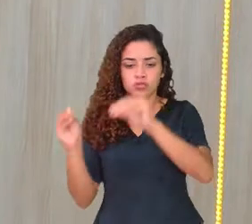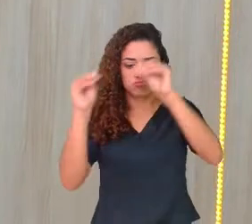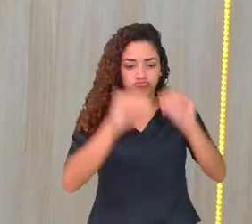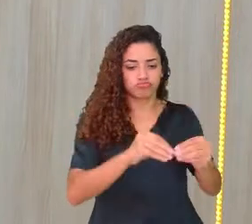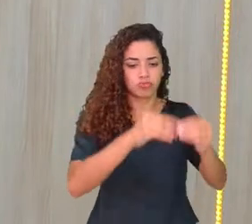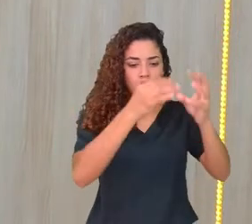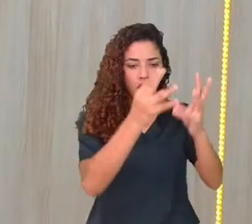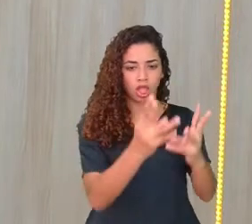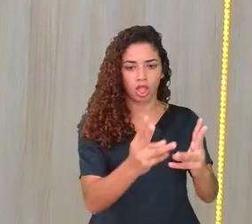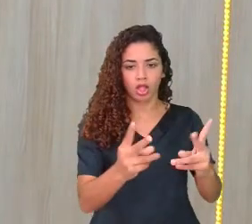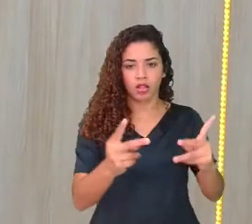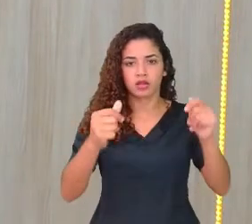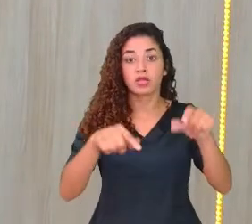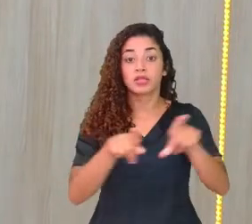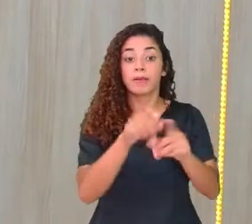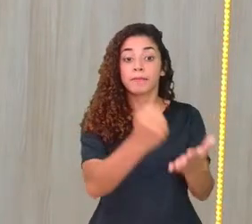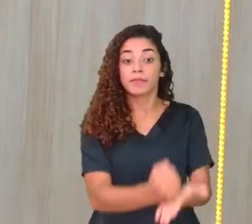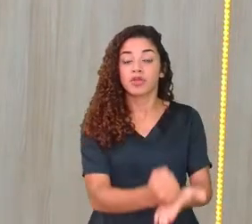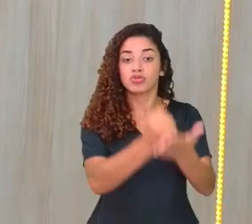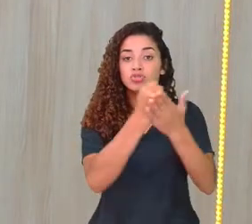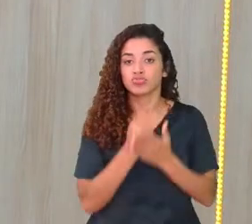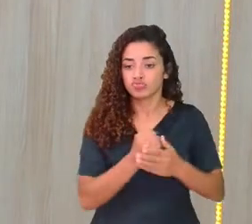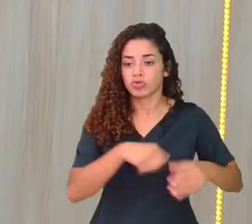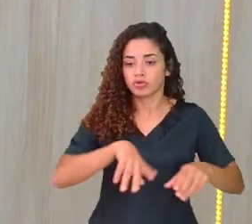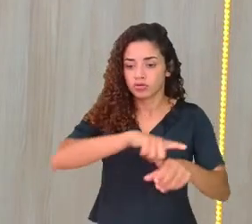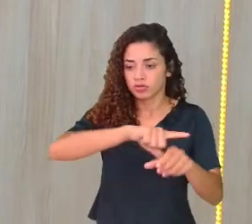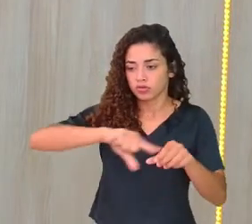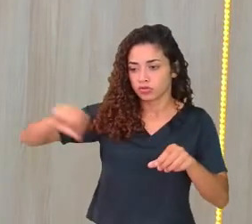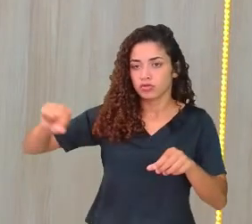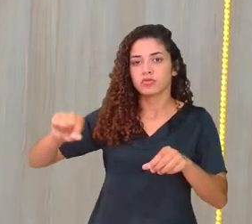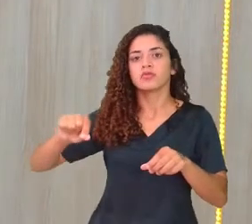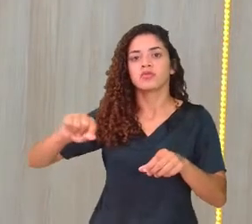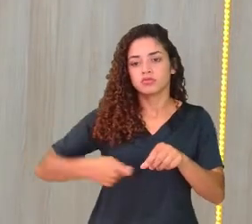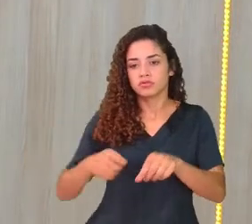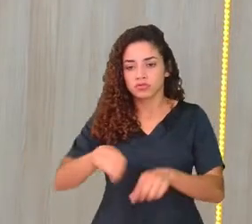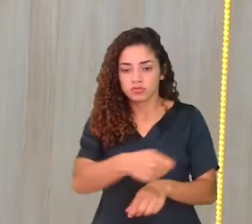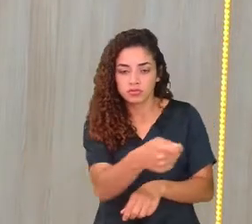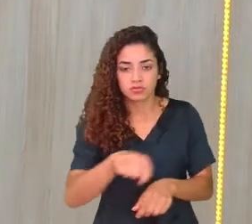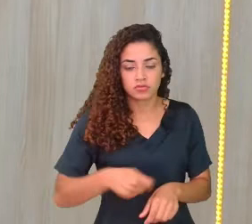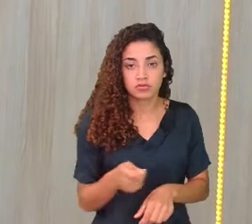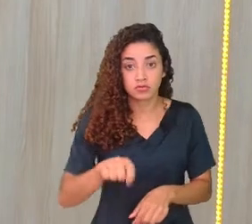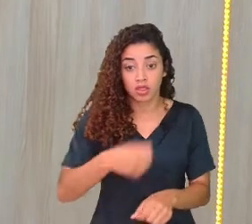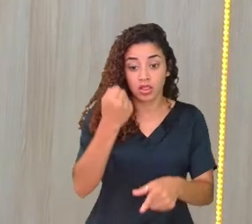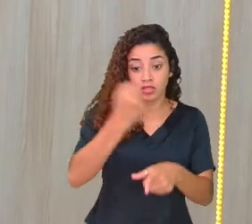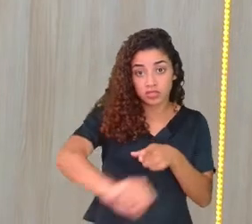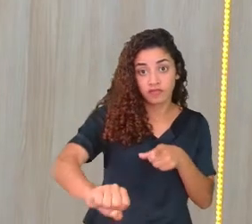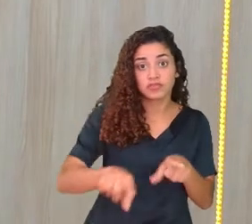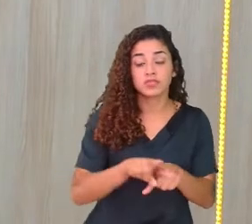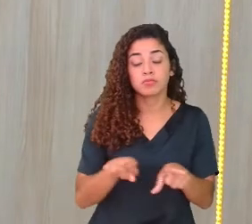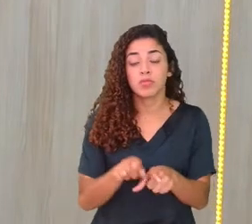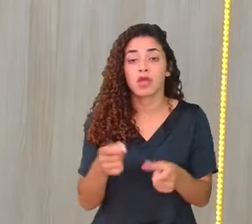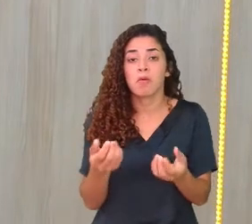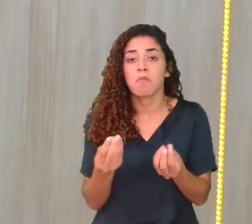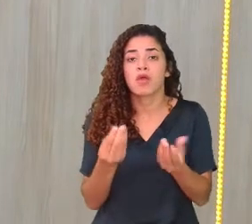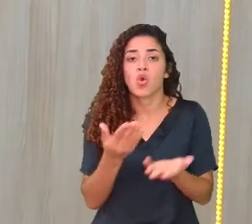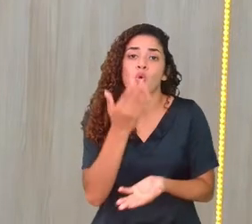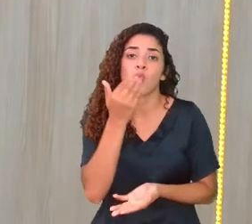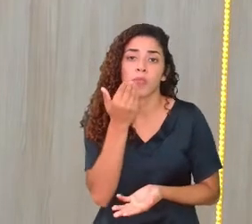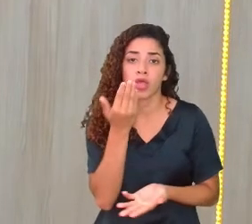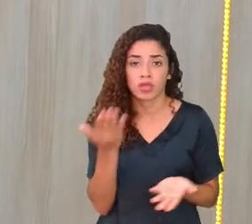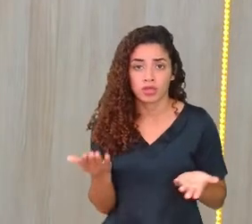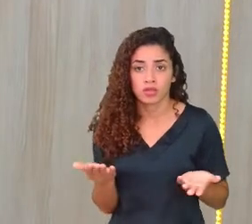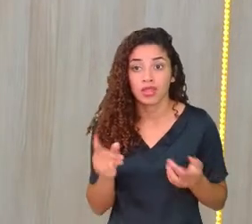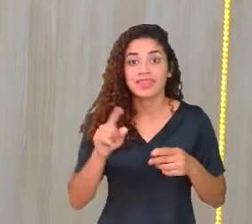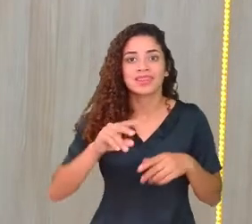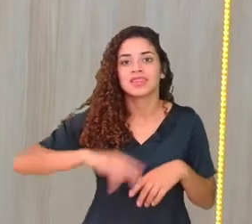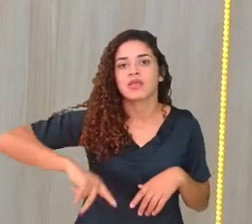suas armas, suas lanças, não é? Para se defender dos animais e também para se alimentar. Então, observe aí que não